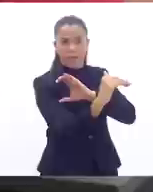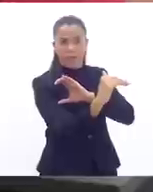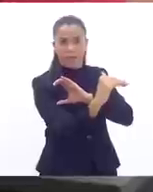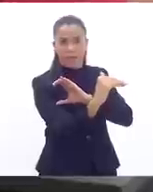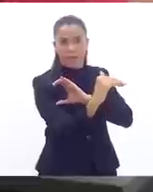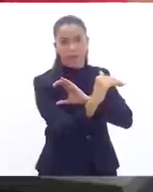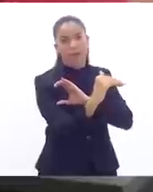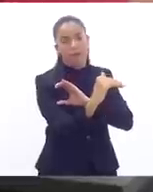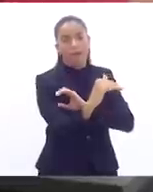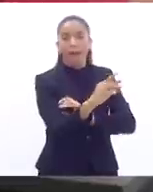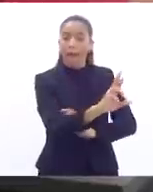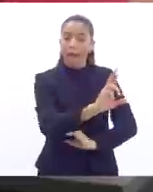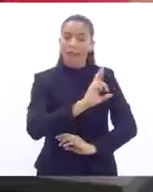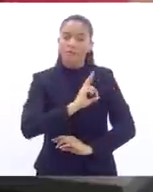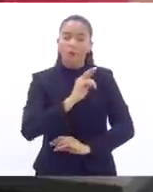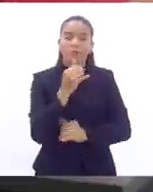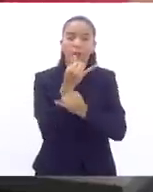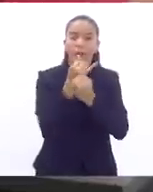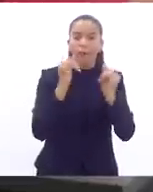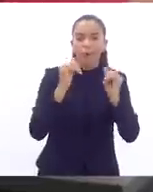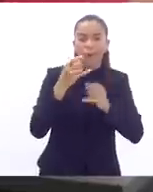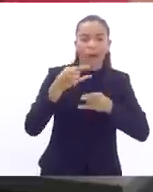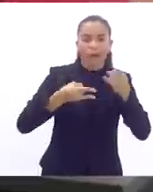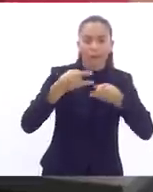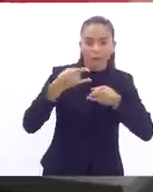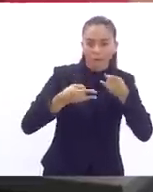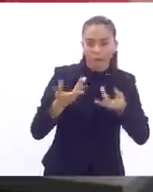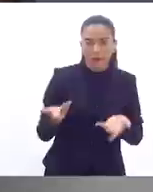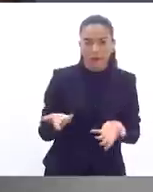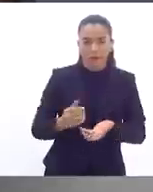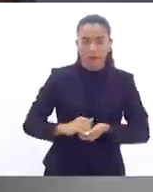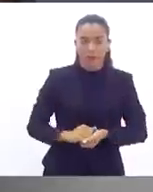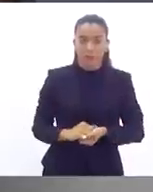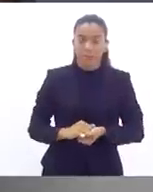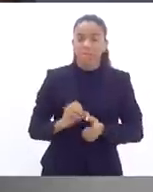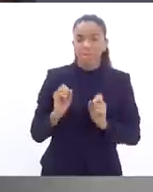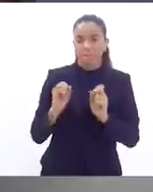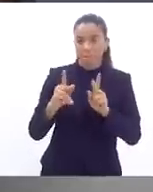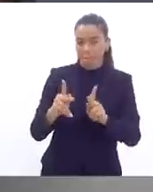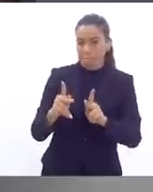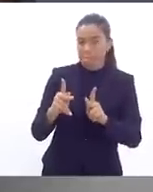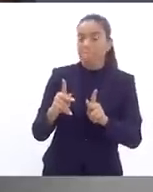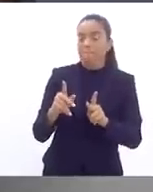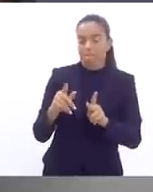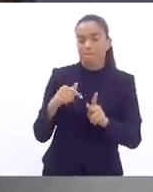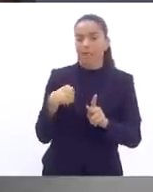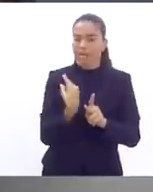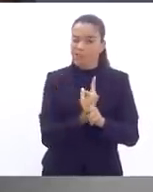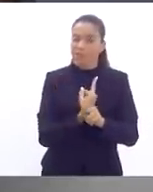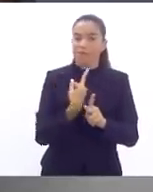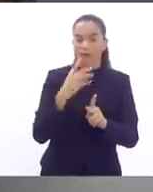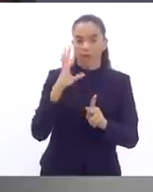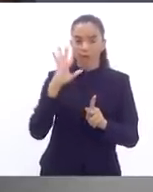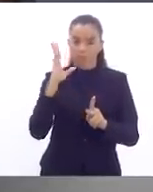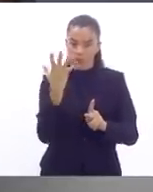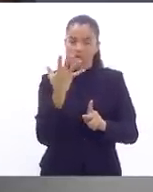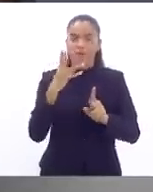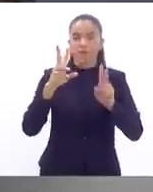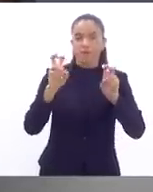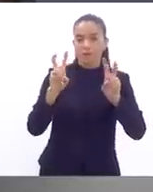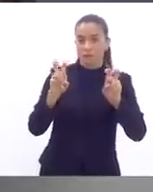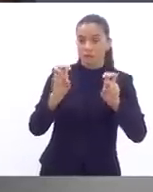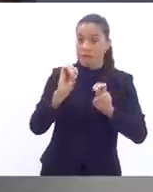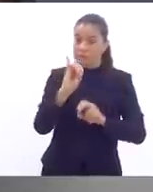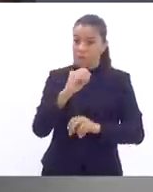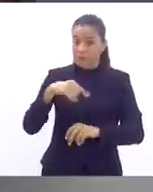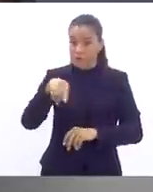cai nessa resposta automática vamos rever isso tudo tá certo é a gente vai contornar esse assunto Caso